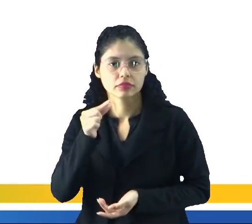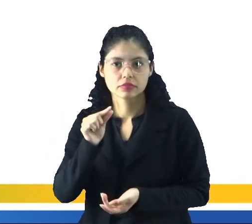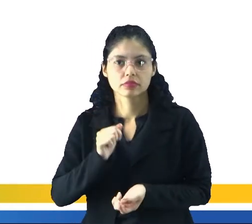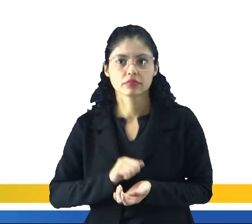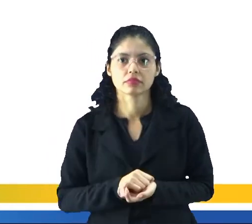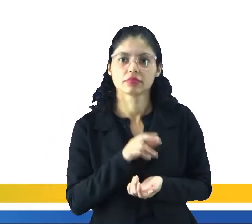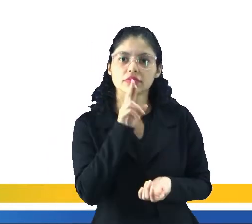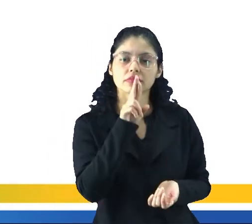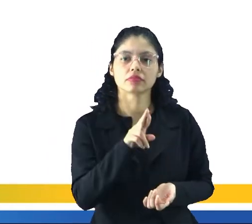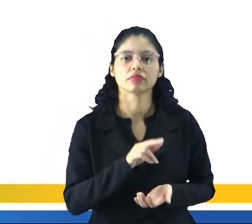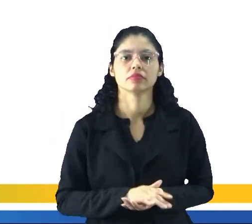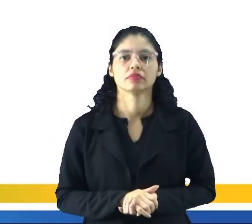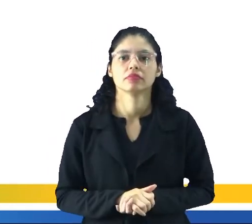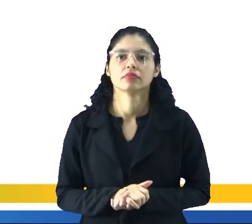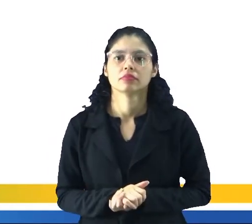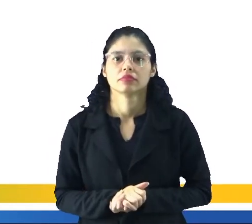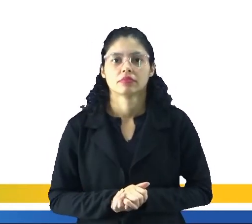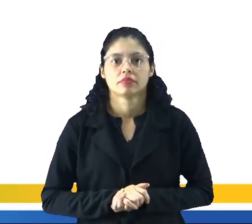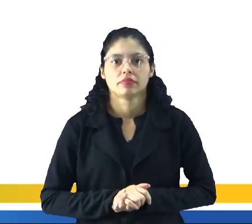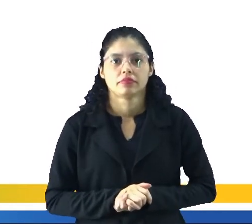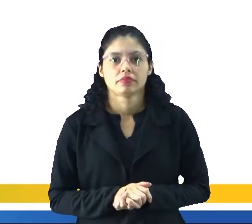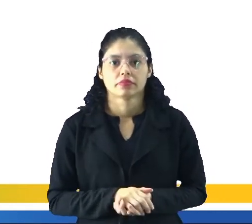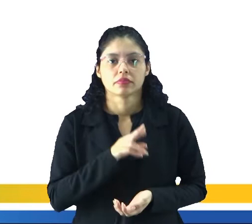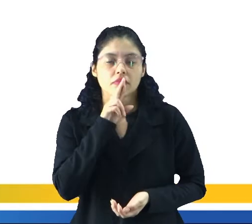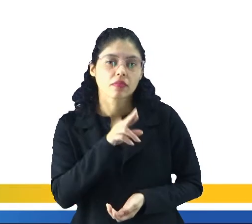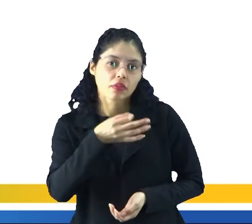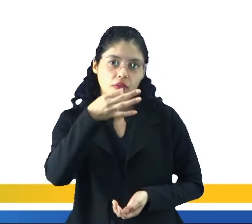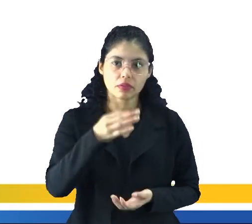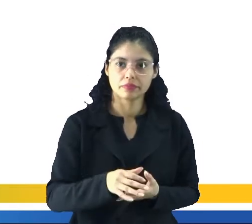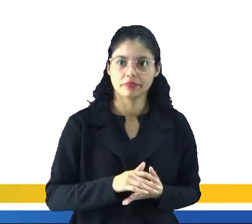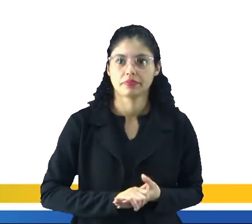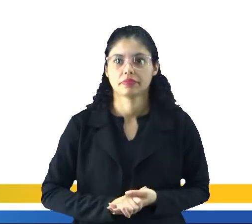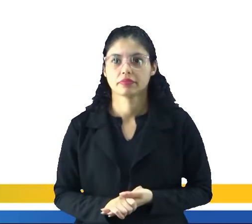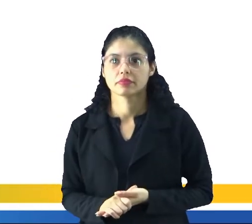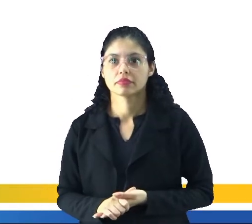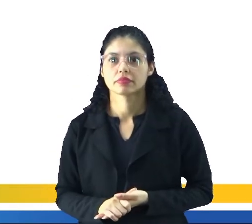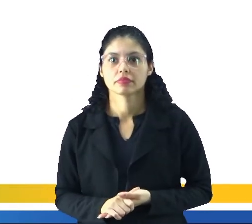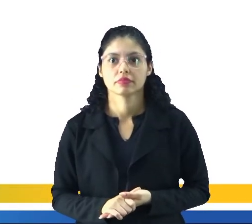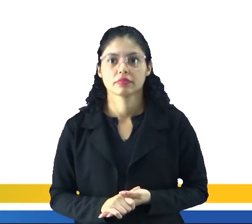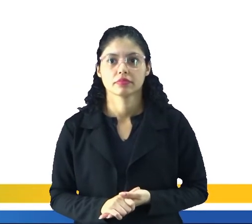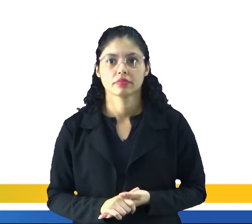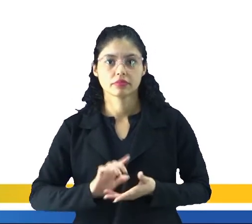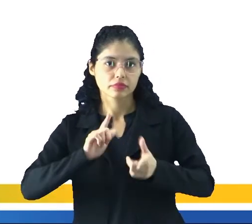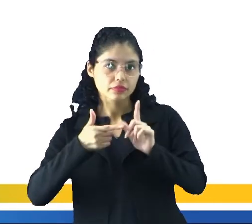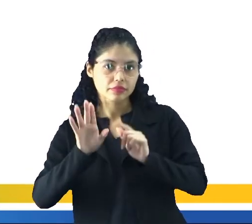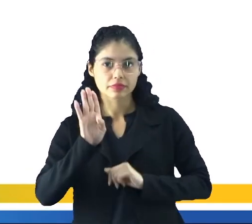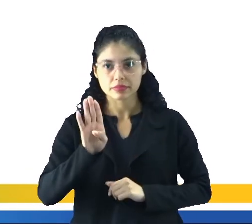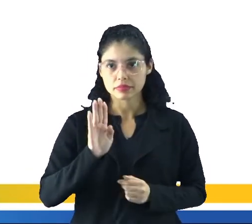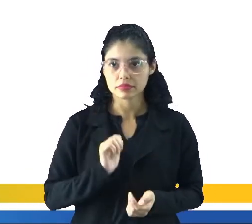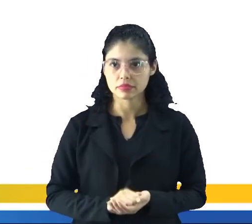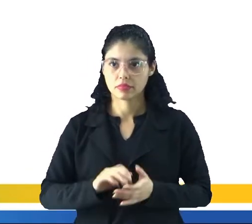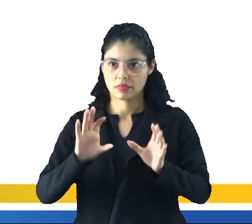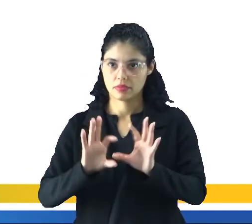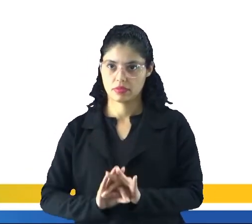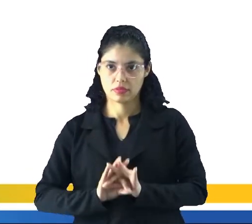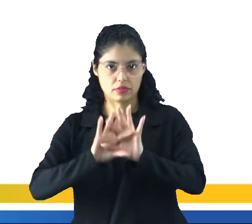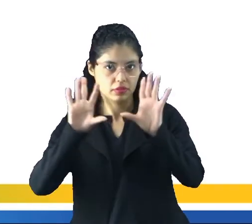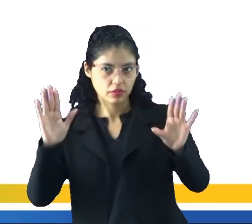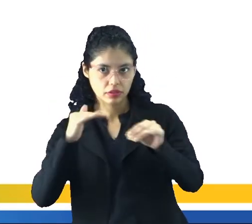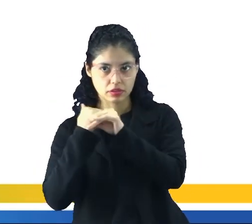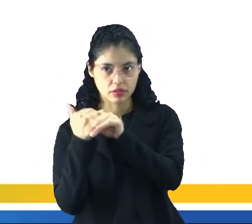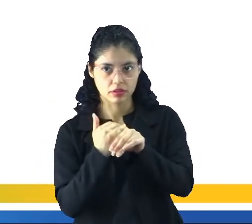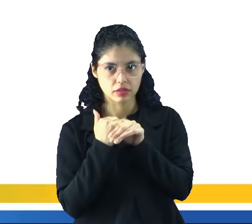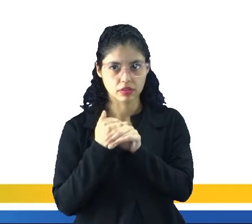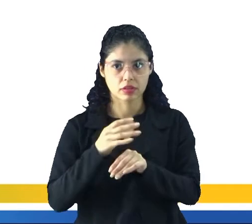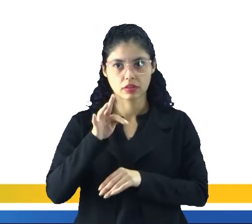na resposta. E a resposta correta é a letra B, né? O ideal da Revolução Francesa.